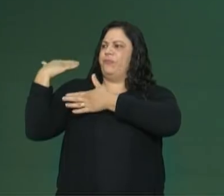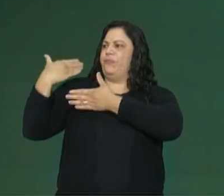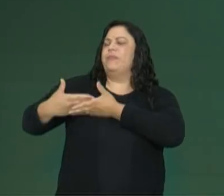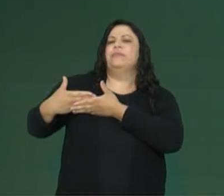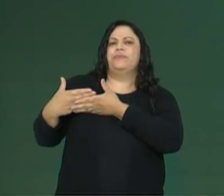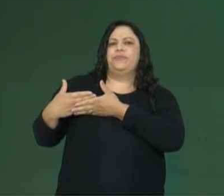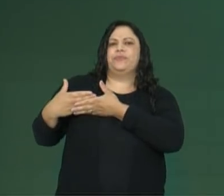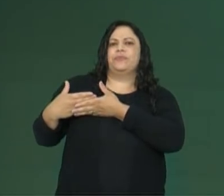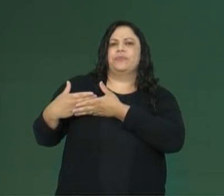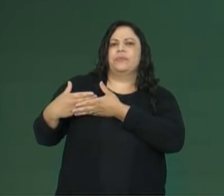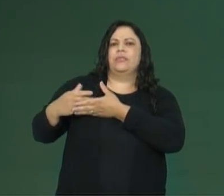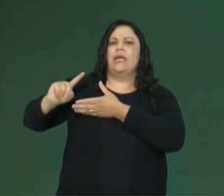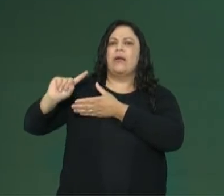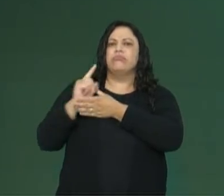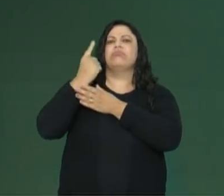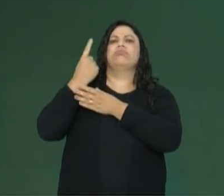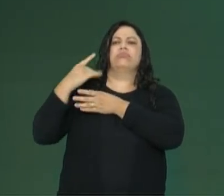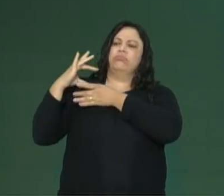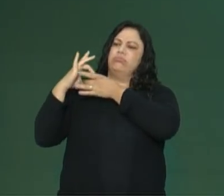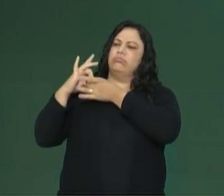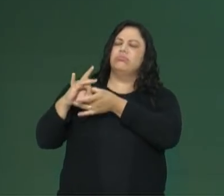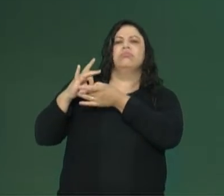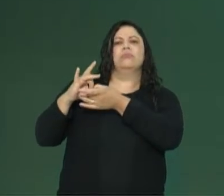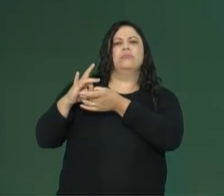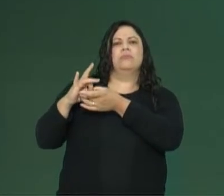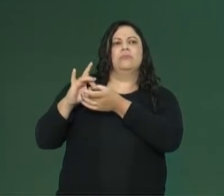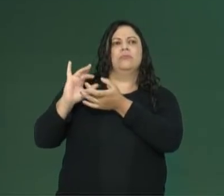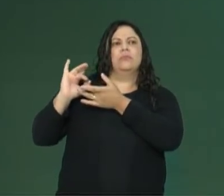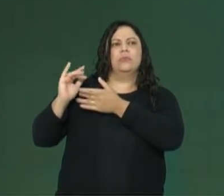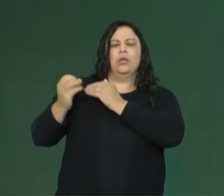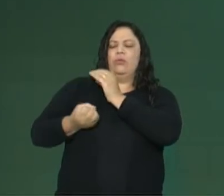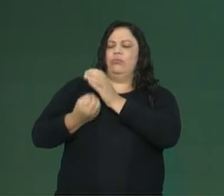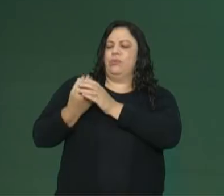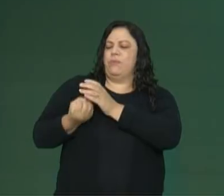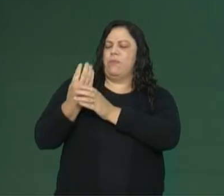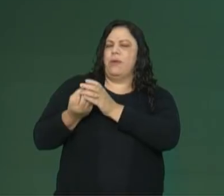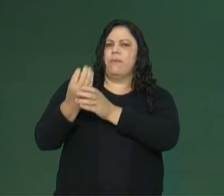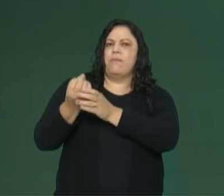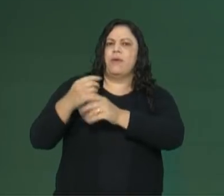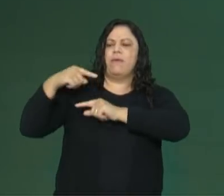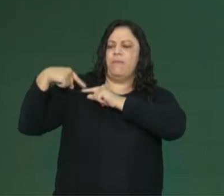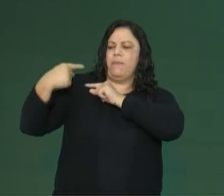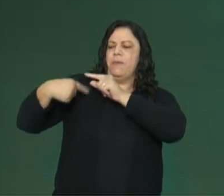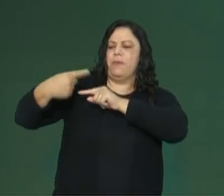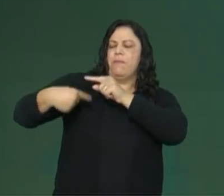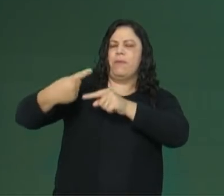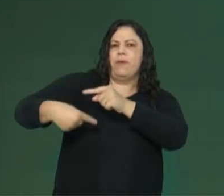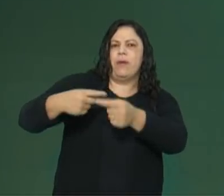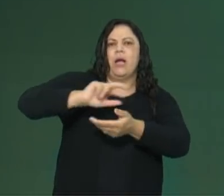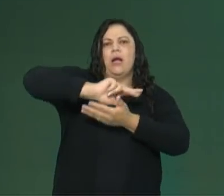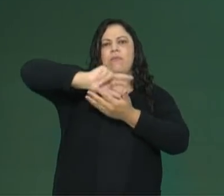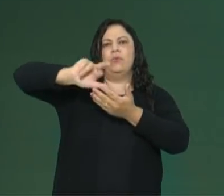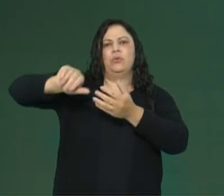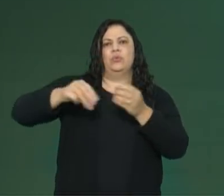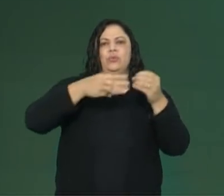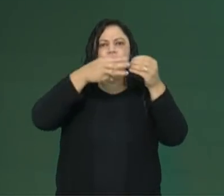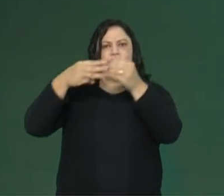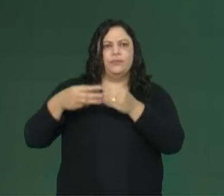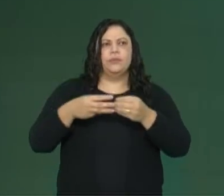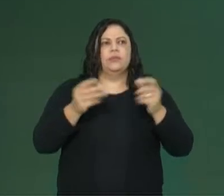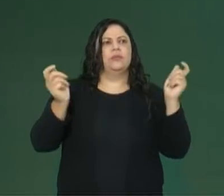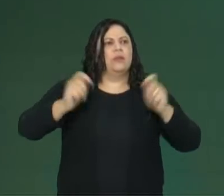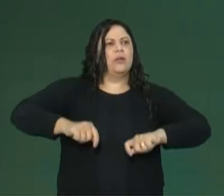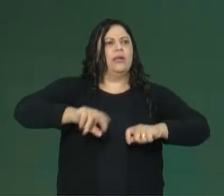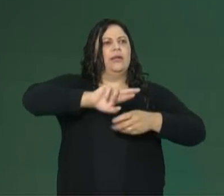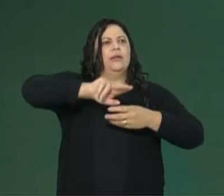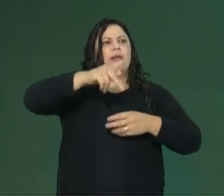a multicelularidade. O que quer dizer? Acompanhando as linhas aqui, todo mundo será multicelular. Por um lado, os